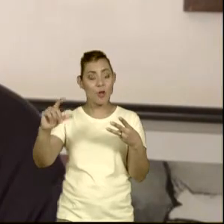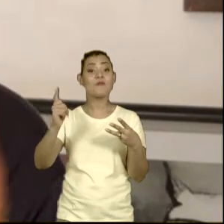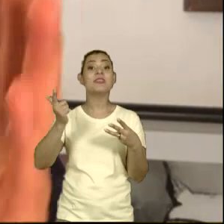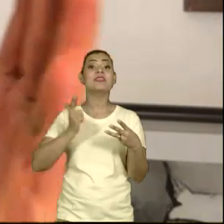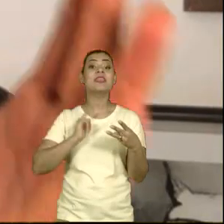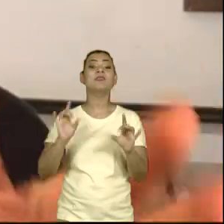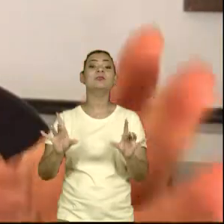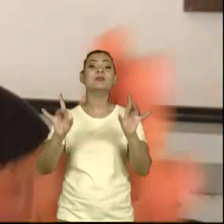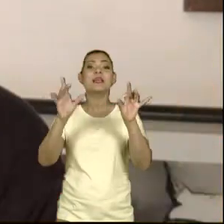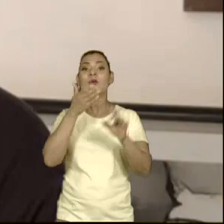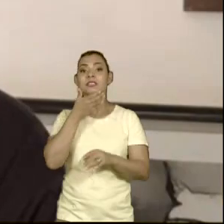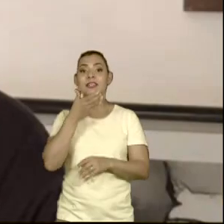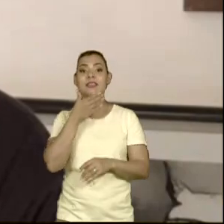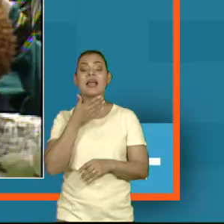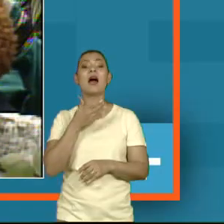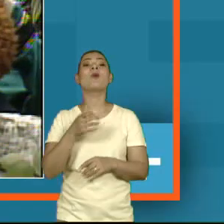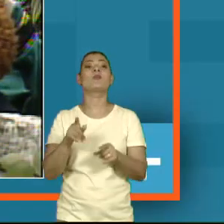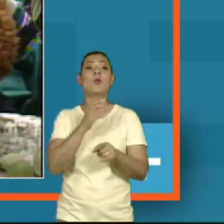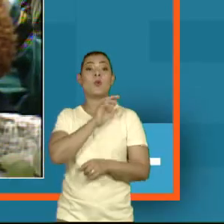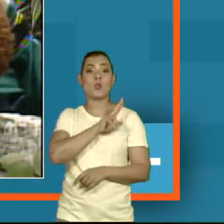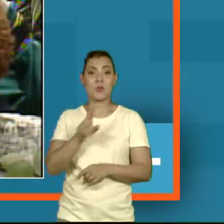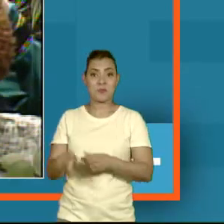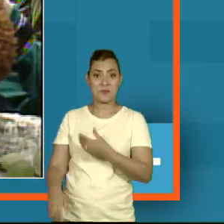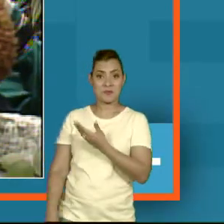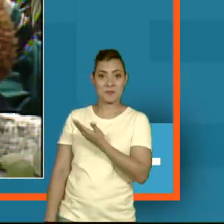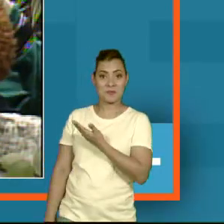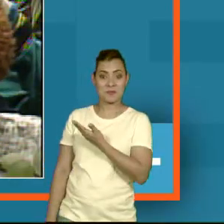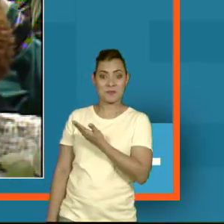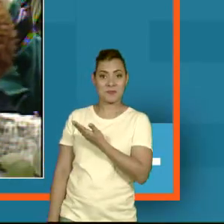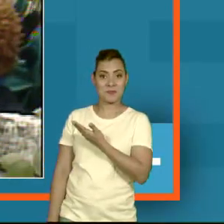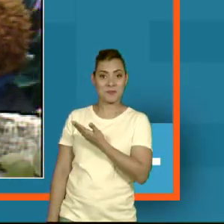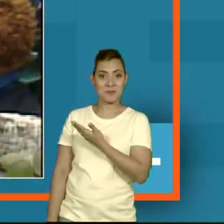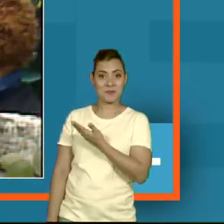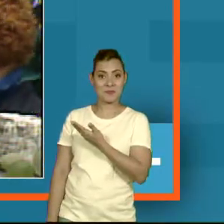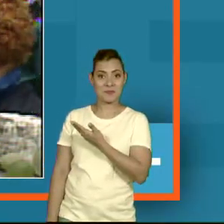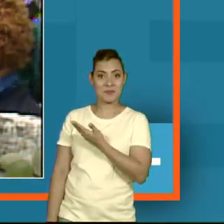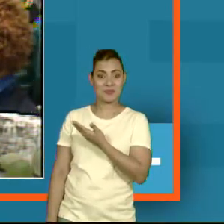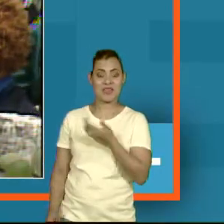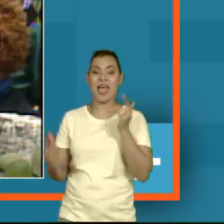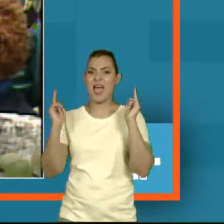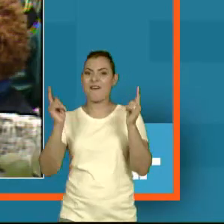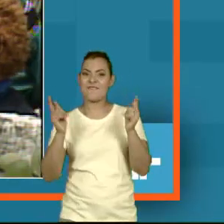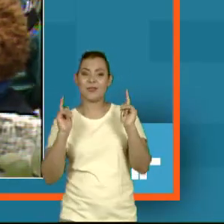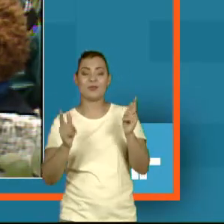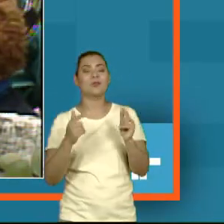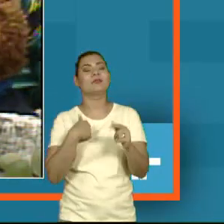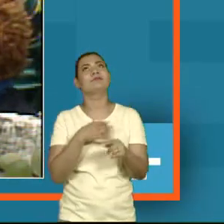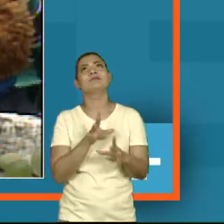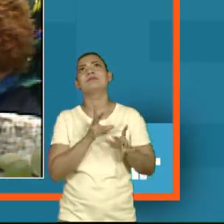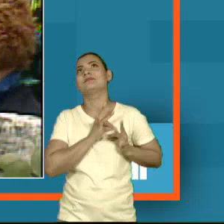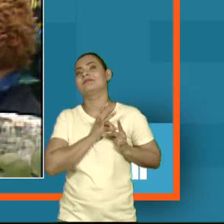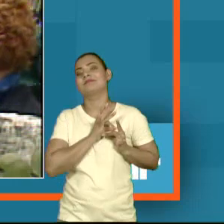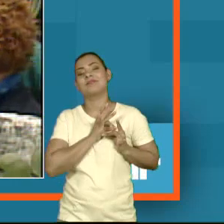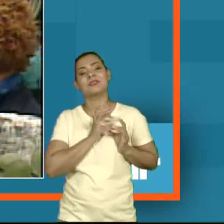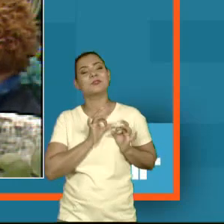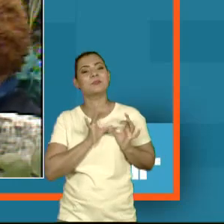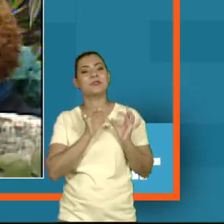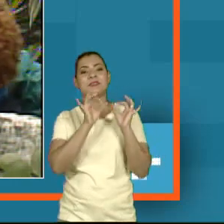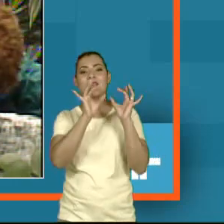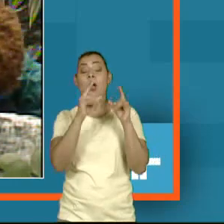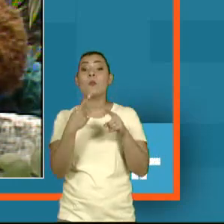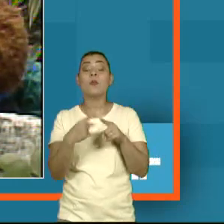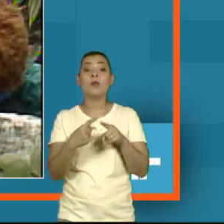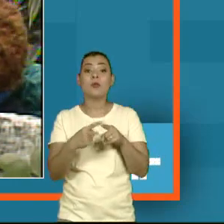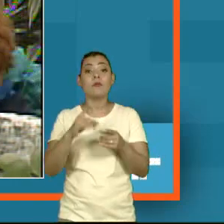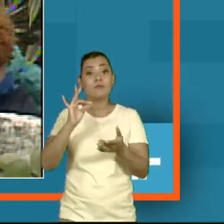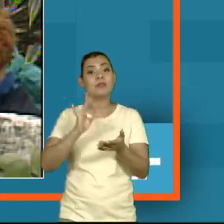existiu um especial de Natal chamado Um Banho de Aventura, esse tem um lugar no coração de maneira muito especial, primeiro